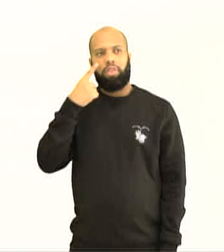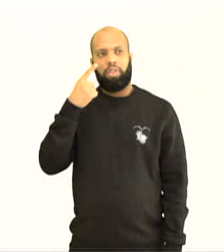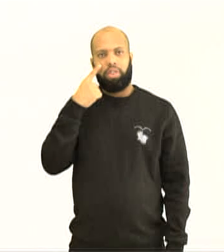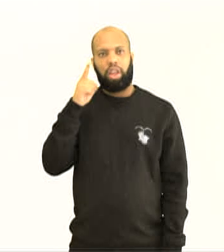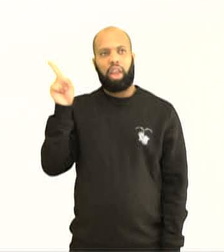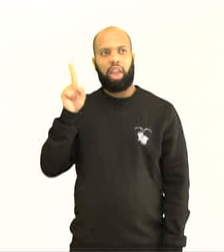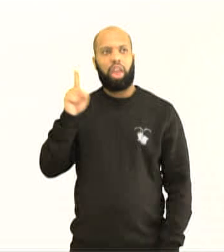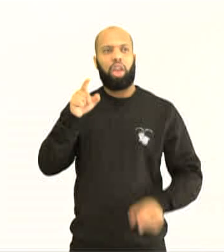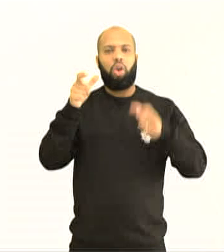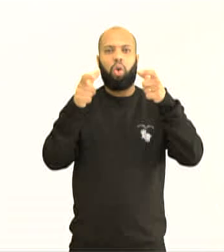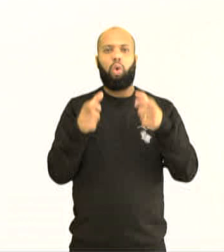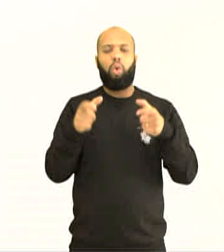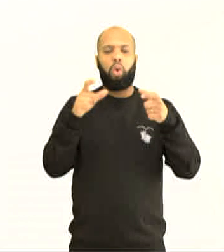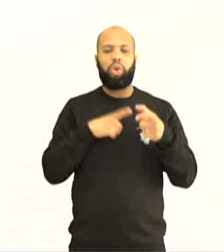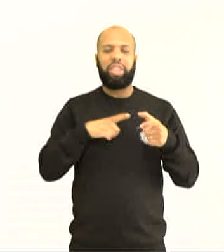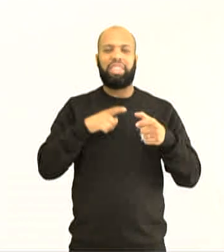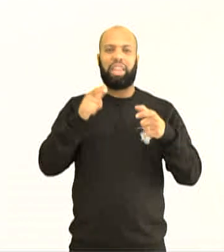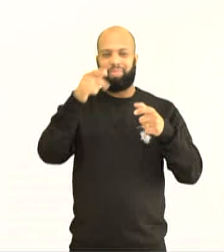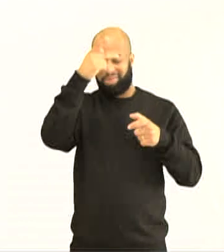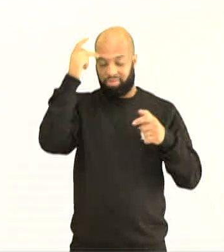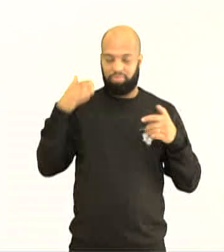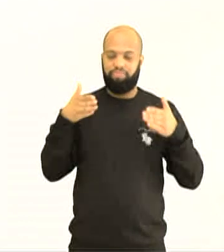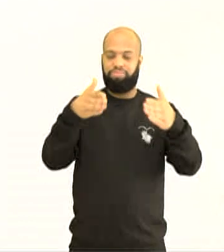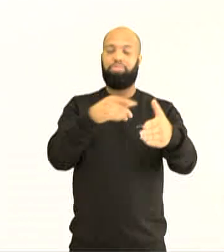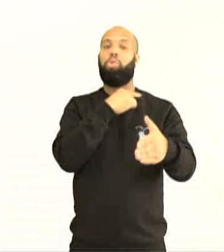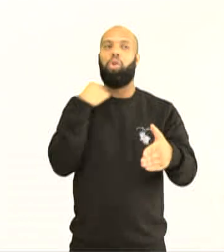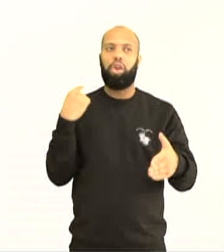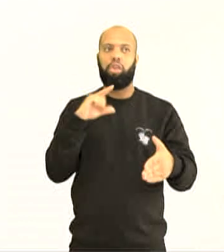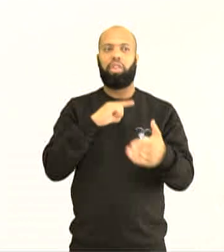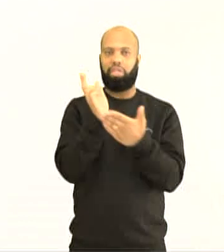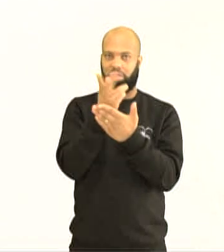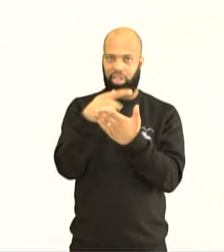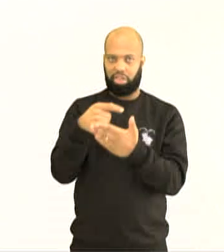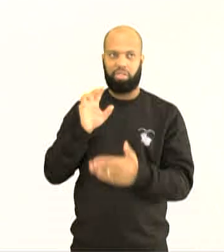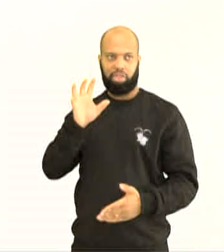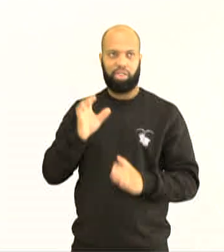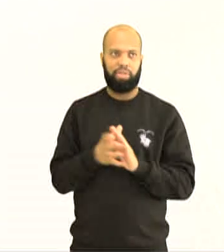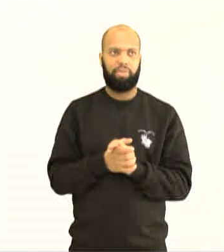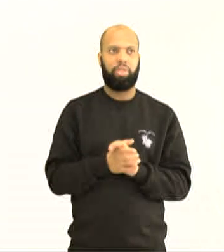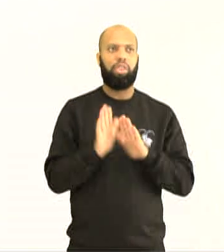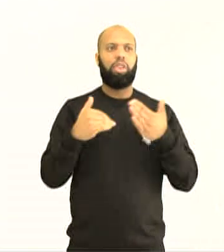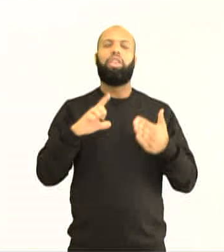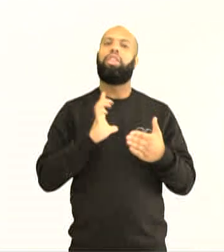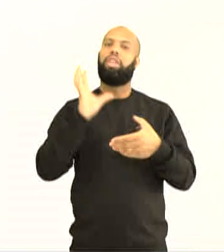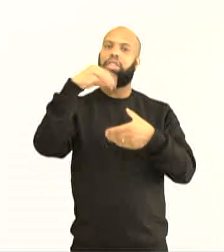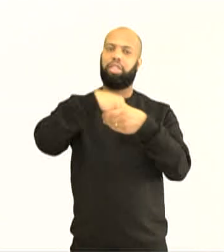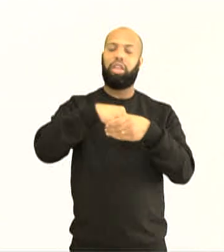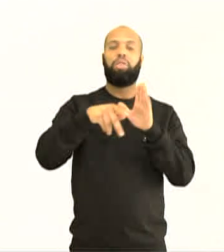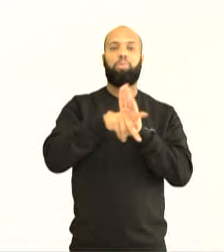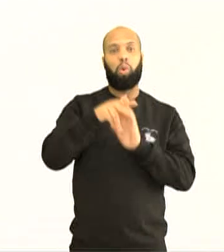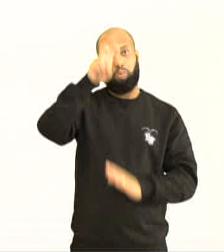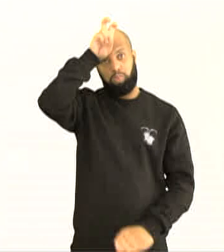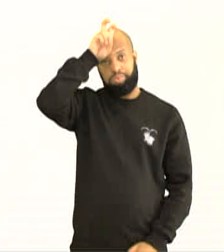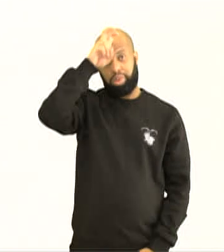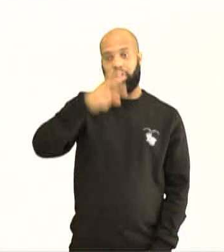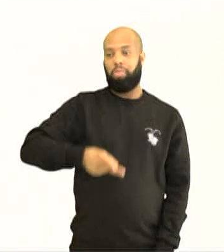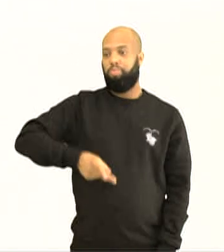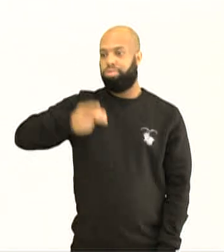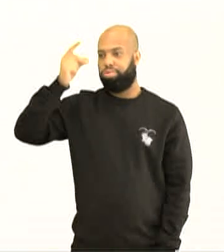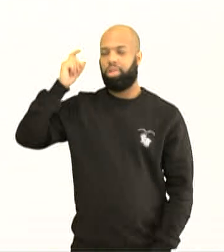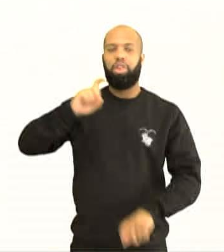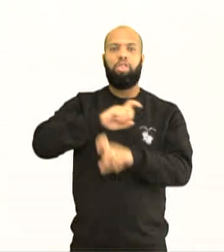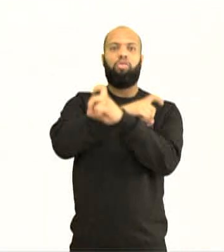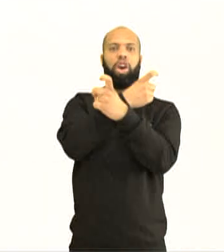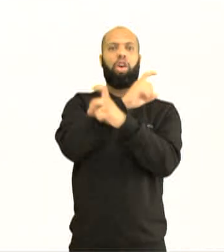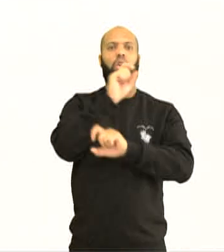na tumba de Necter, nós temos essa representação. O que acontece? Dentro do Antigo Egito, o faraó, o